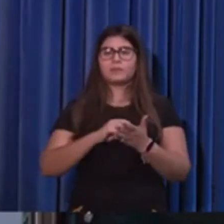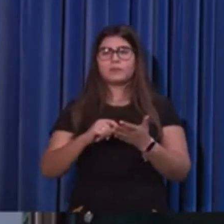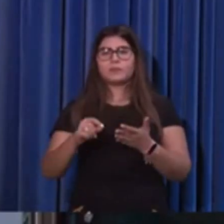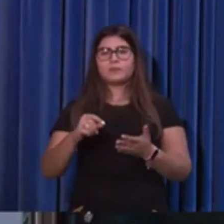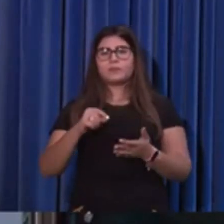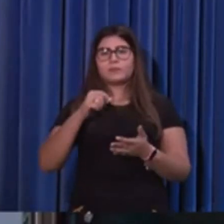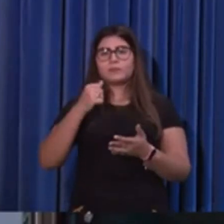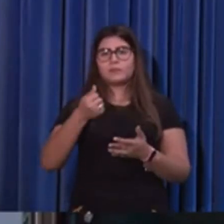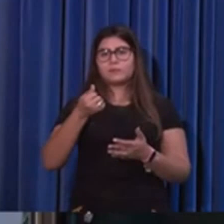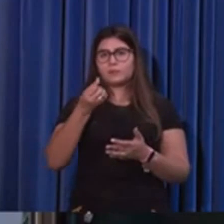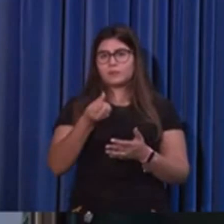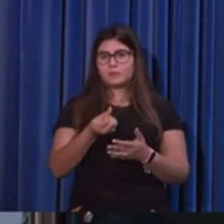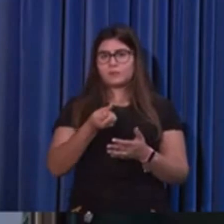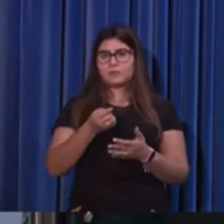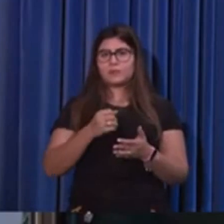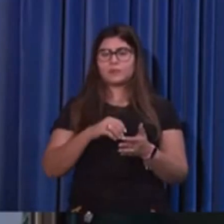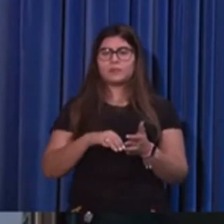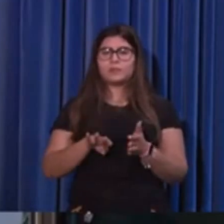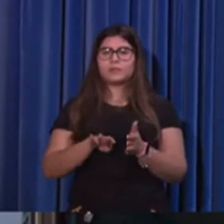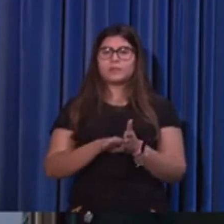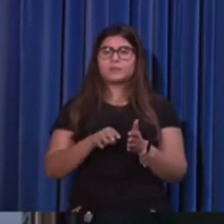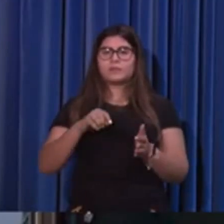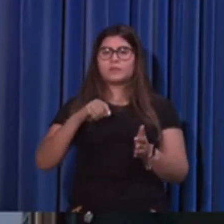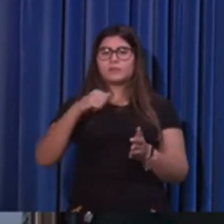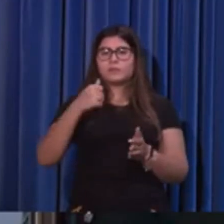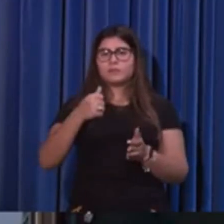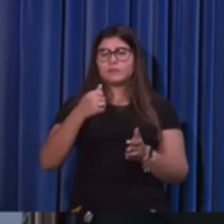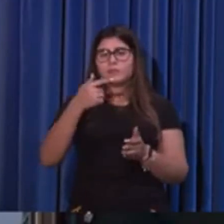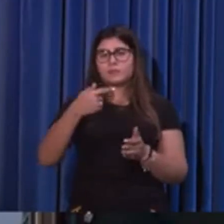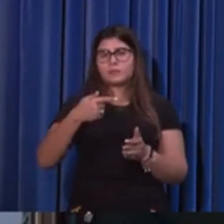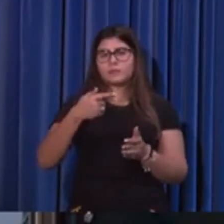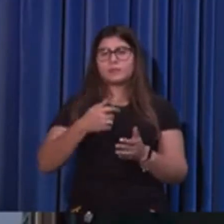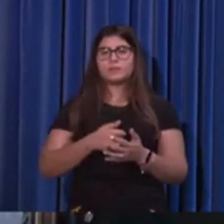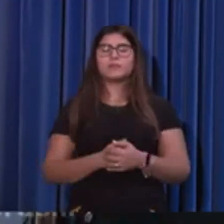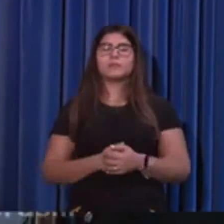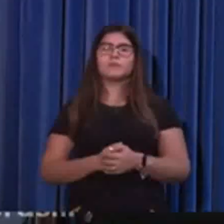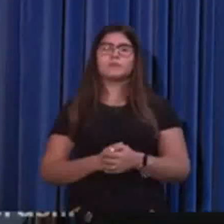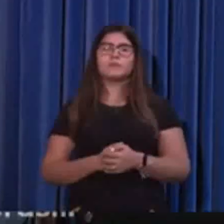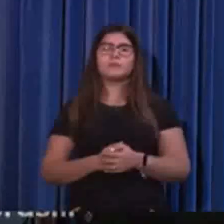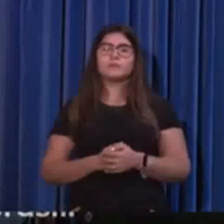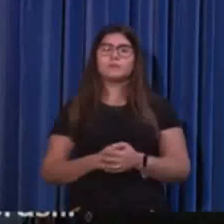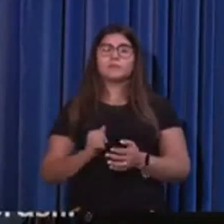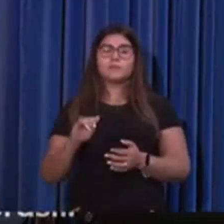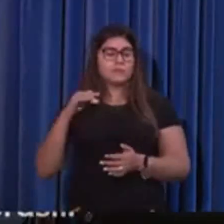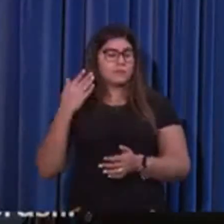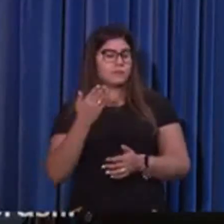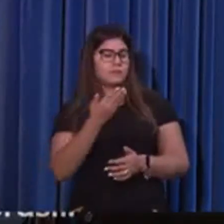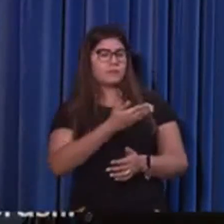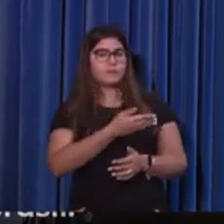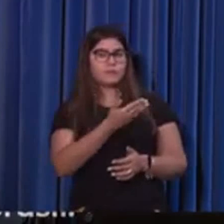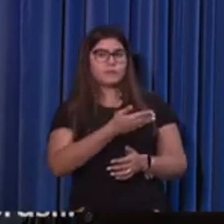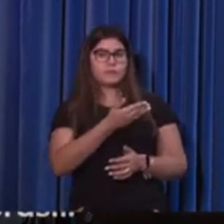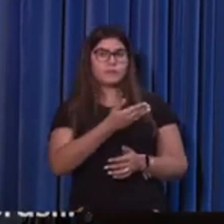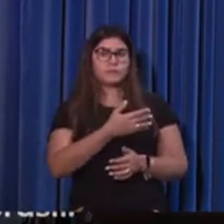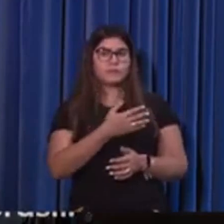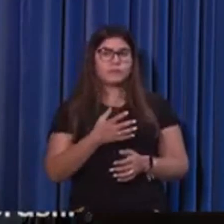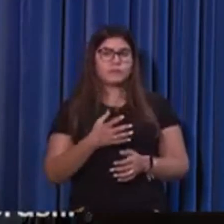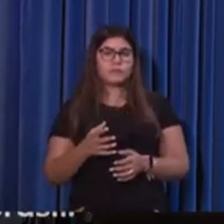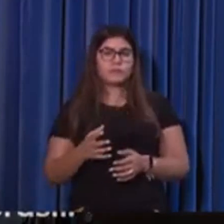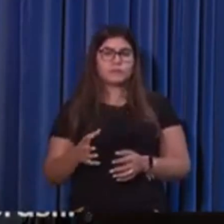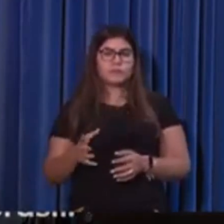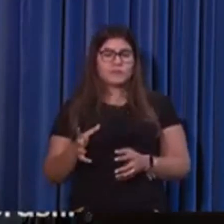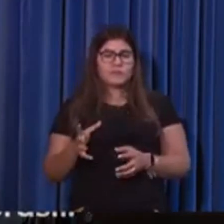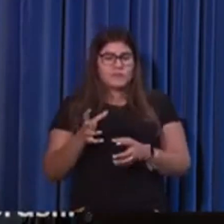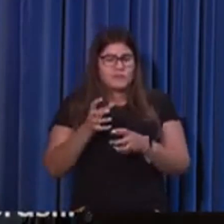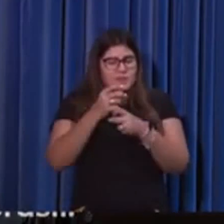Agora eu salto para o versículo 21 e 28. Quando o coração me amargou e as entranhas